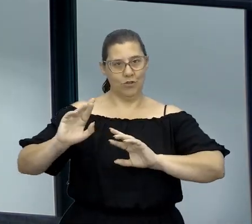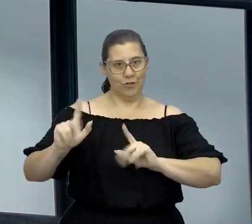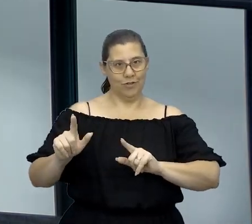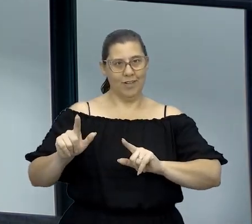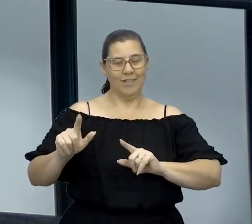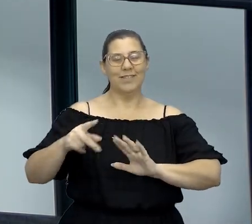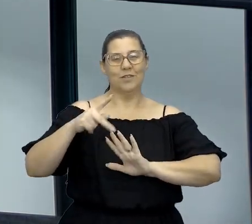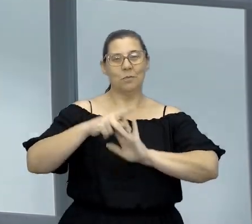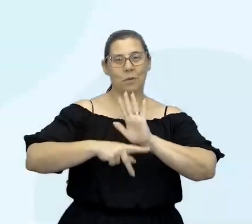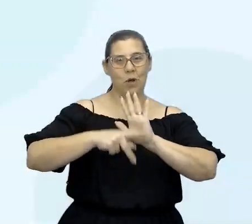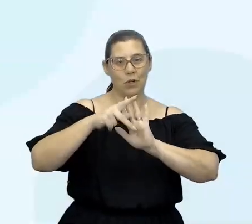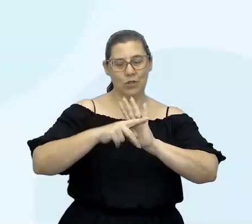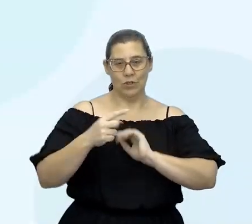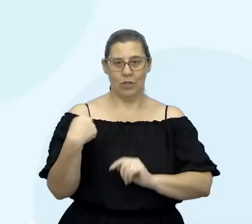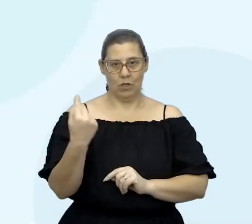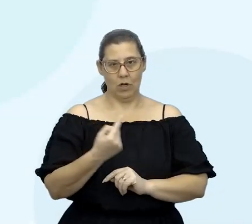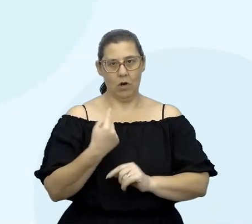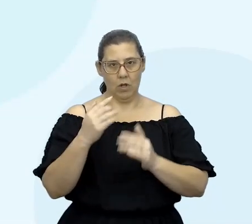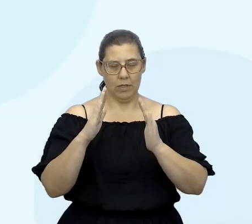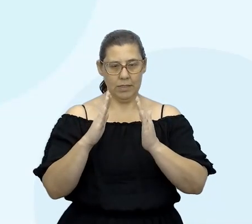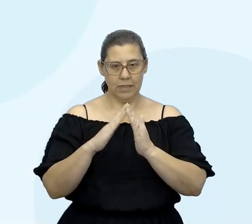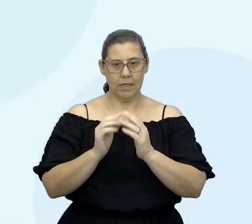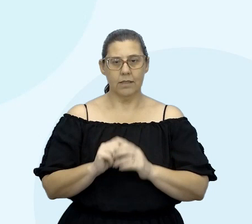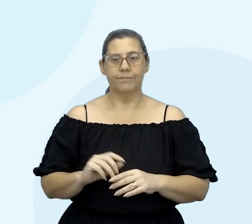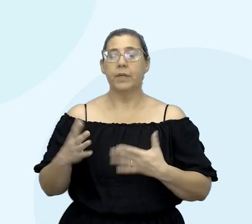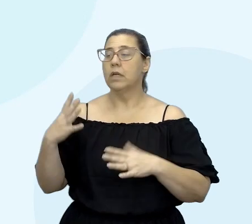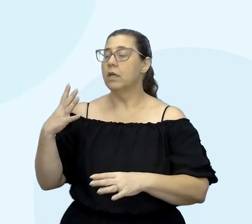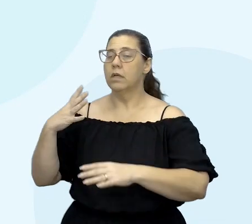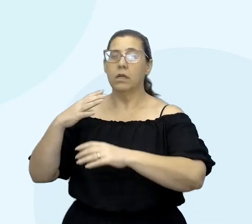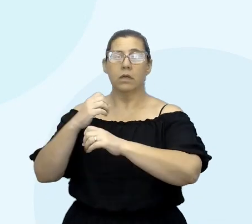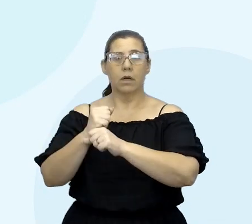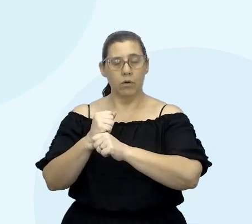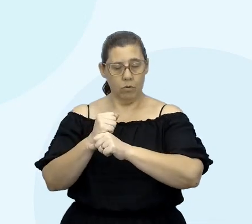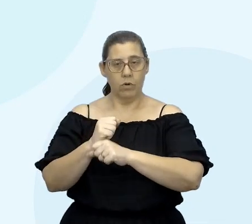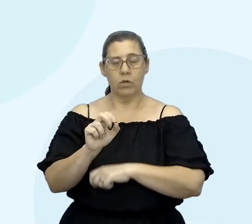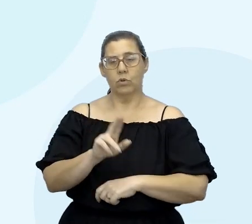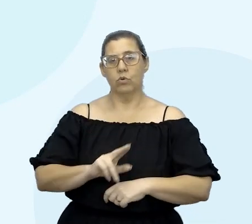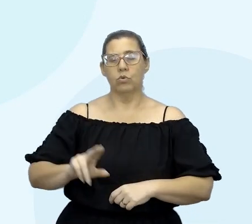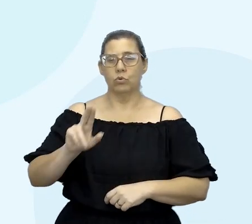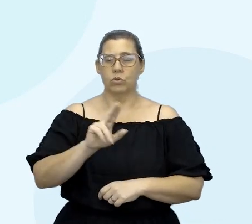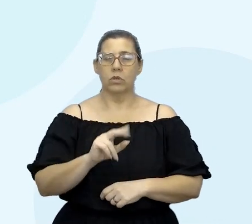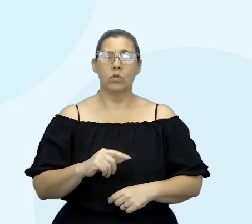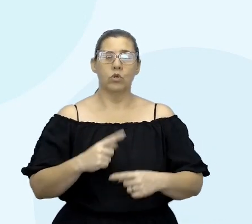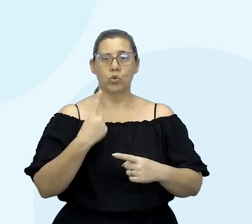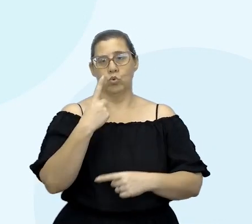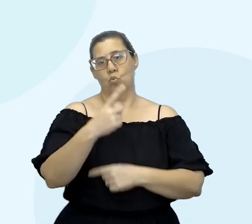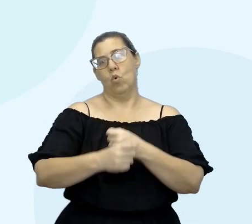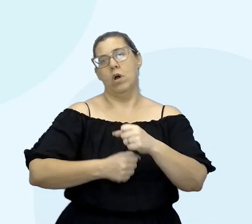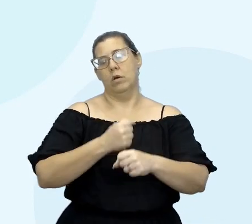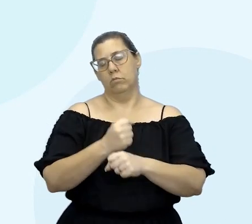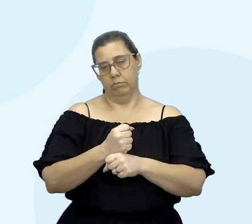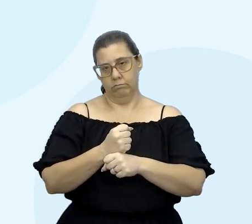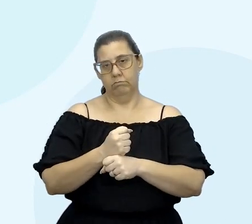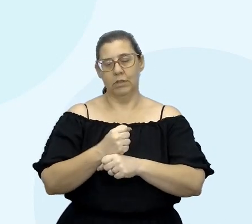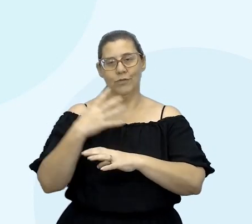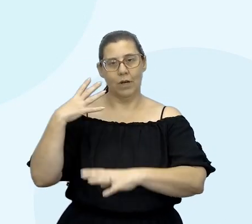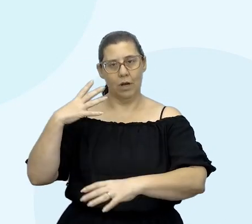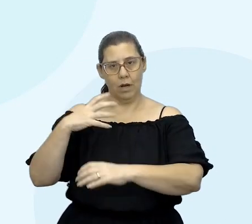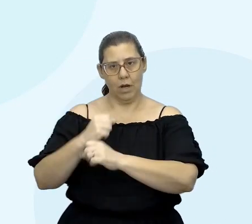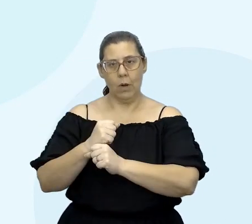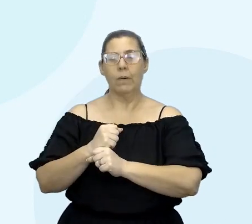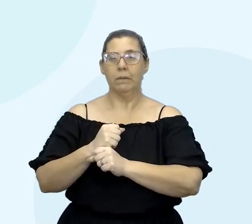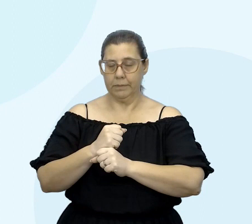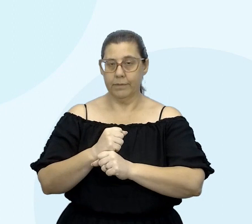nosso projeto, tá? E calcular a média do consumo dos últimos 12 meses, que foi o que a gente fez, que eu falei